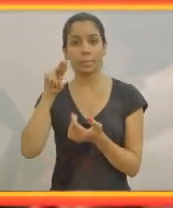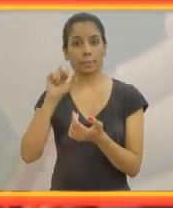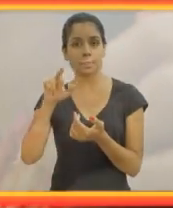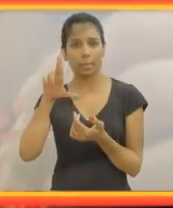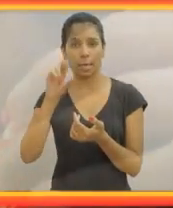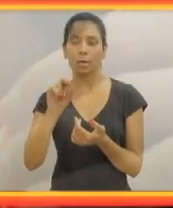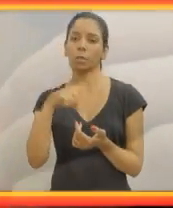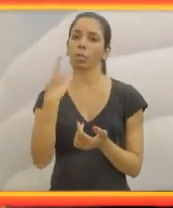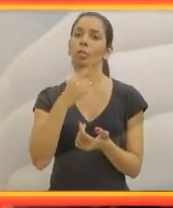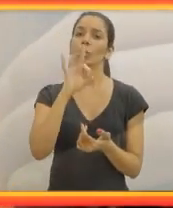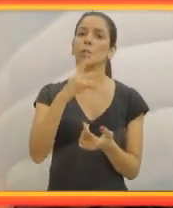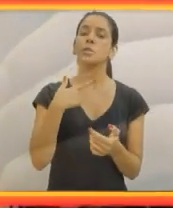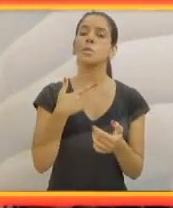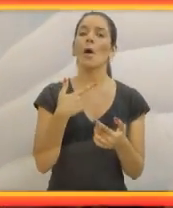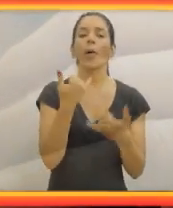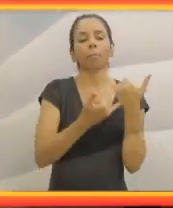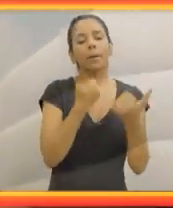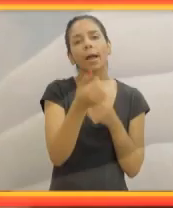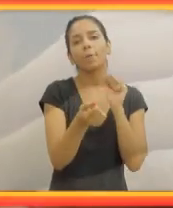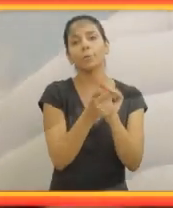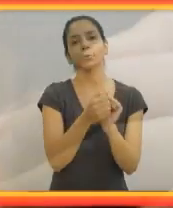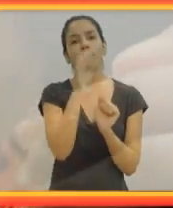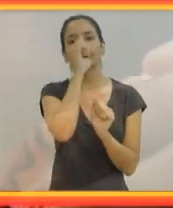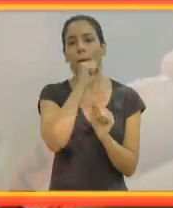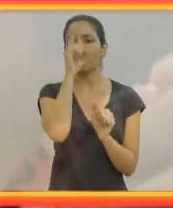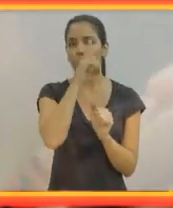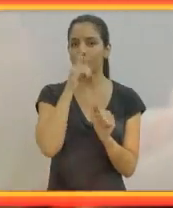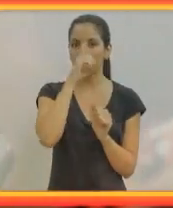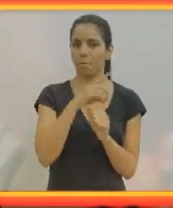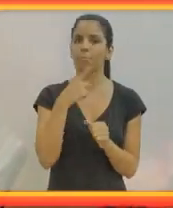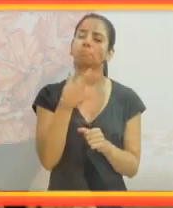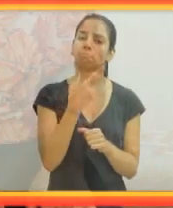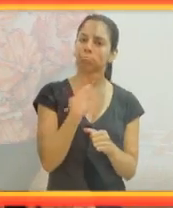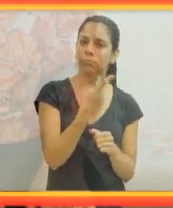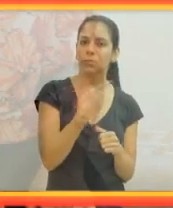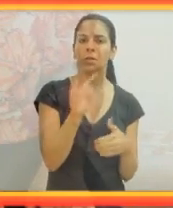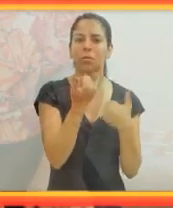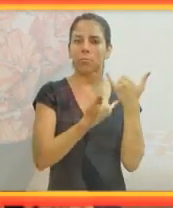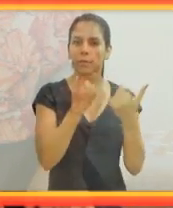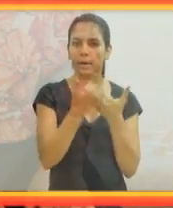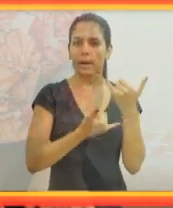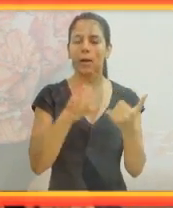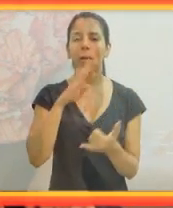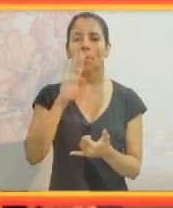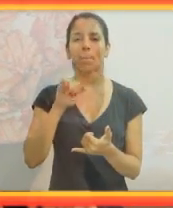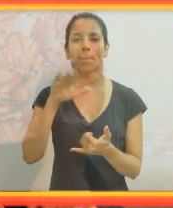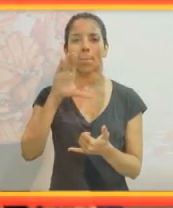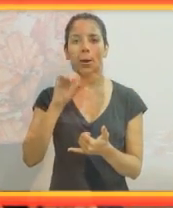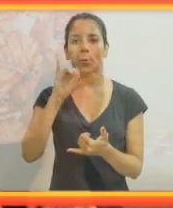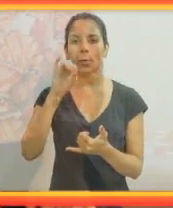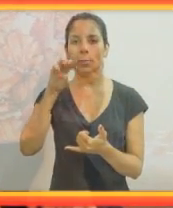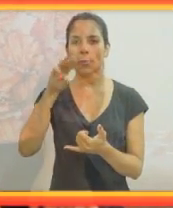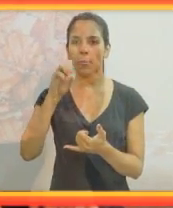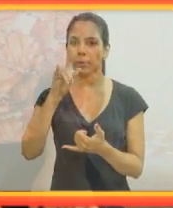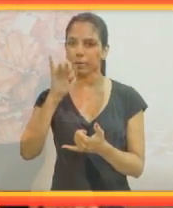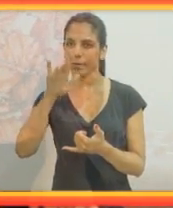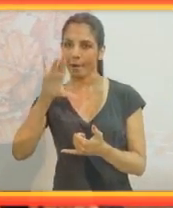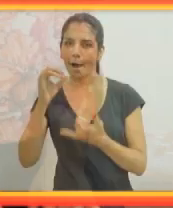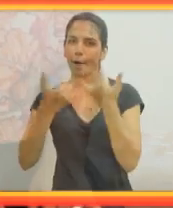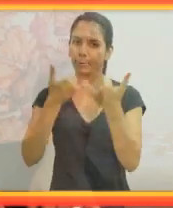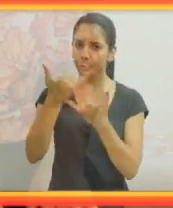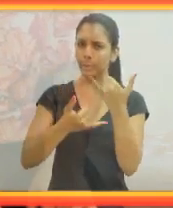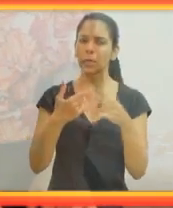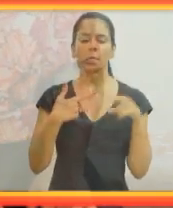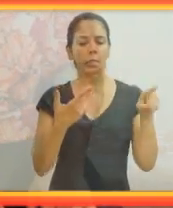interno. Então, a gente só brincava junto no final de semana. Então, a gente brincava com aquele jogo Banco